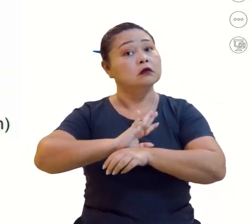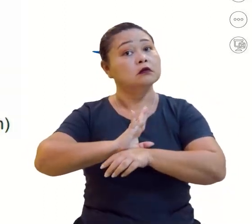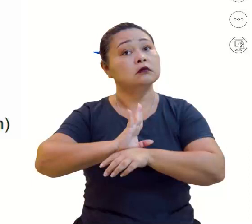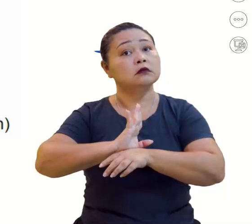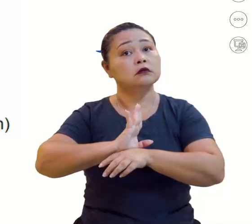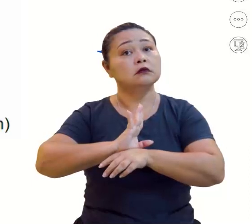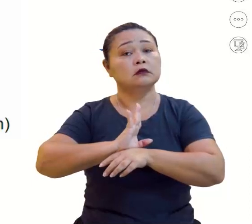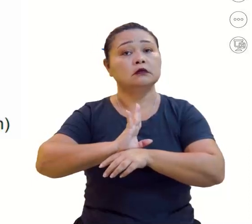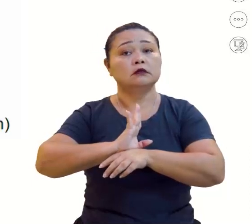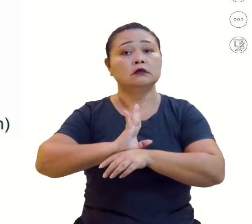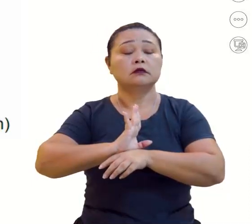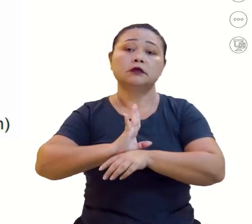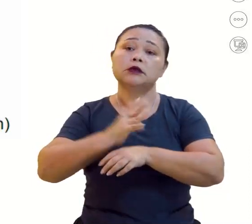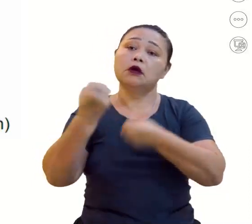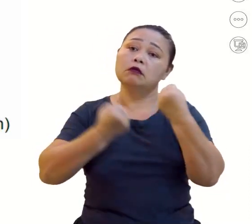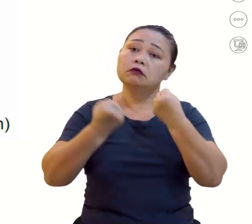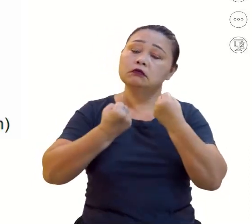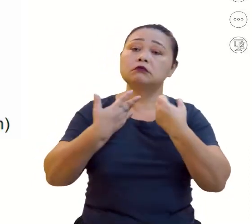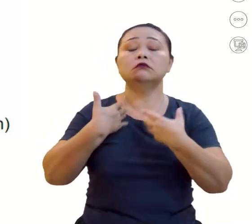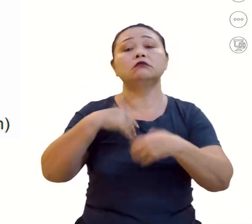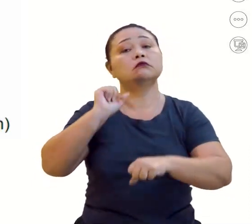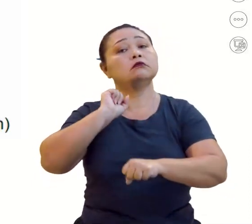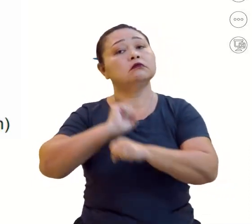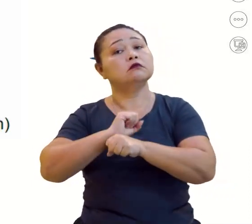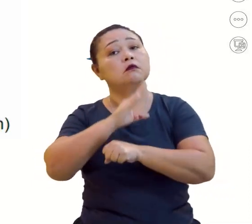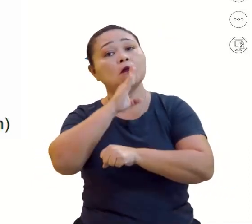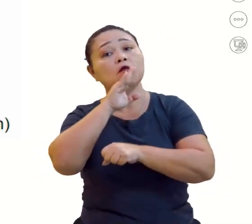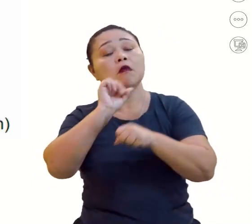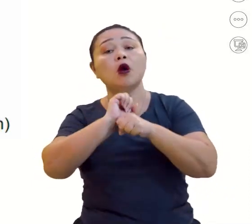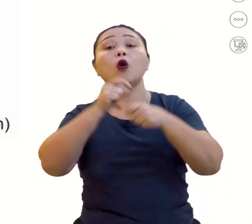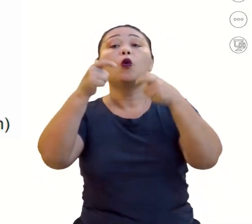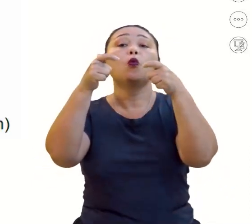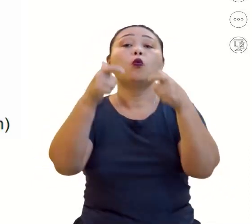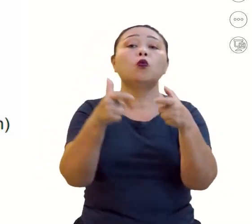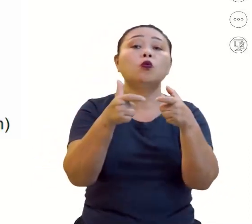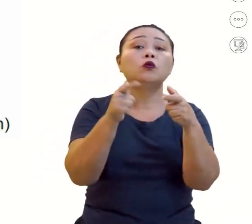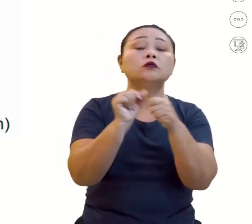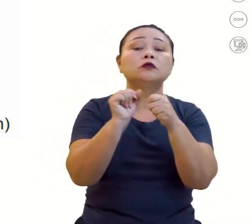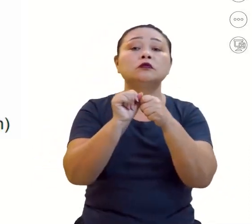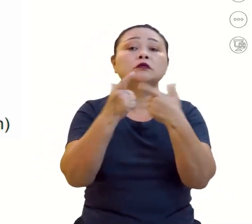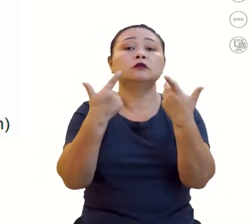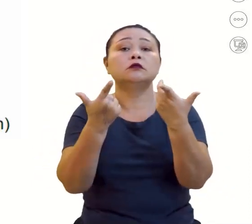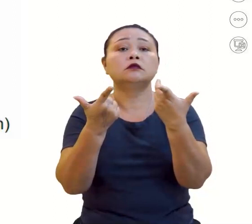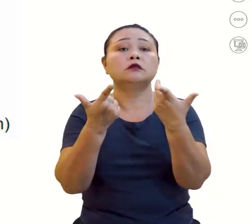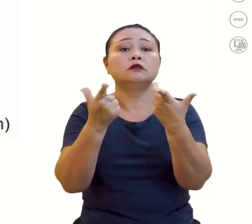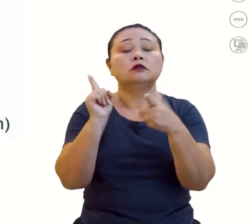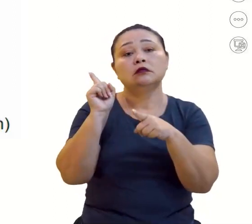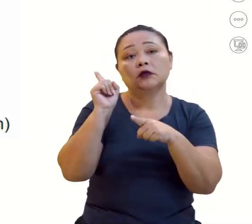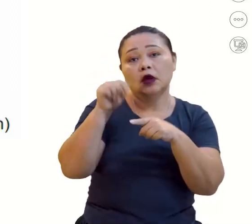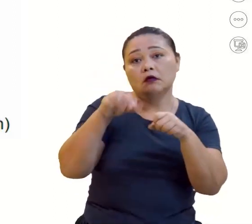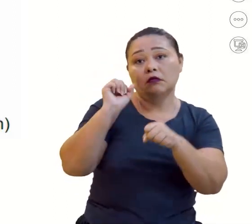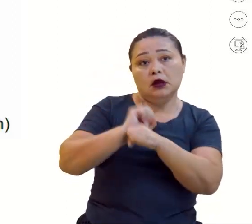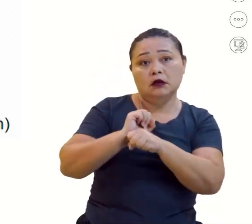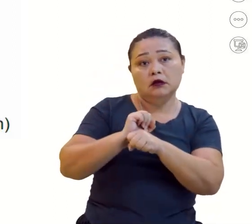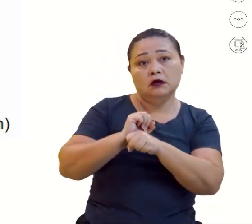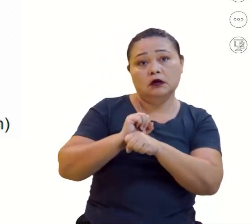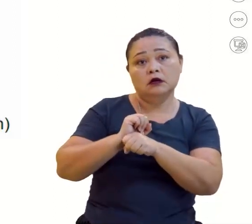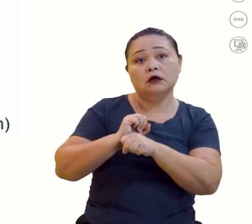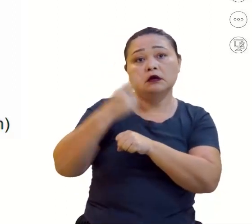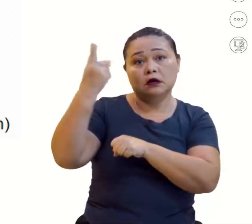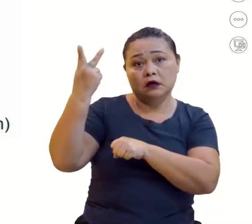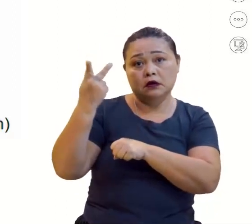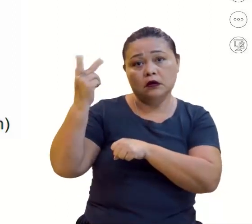imóvel é parado. E onde ele ficou parado? Aí eles podem pensar, professores, eu acho que ficou parado aqui e ficou parado